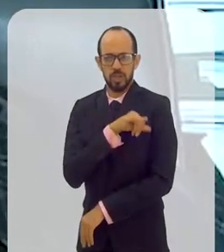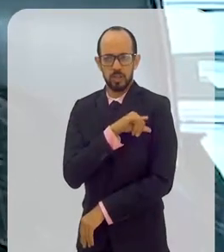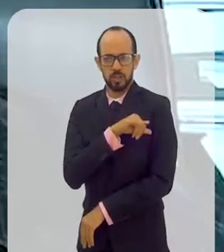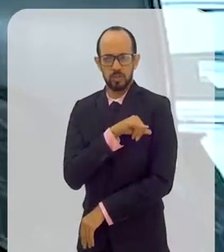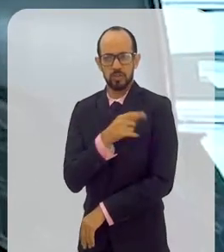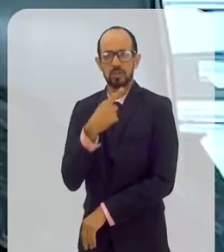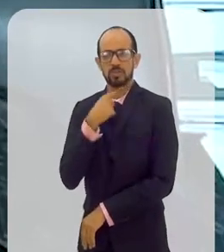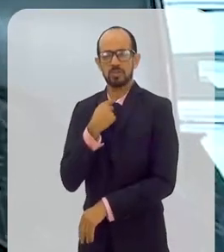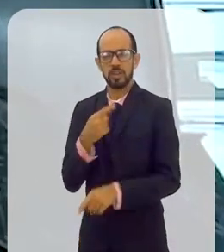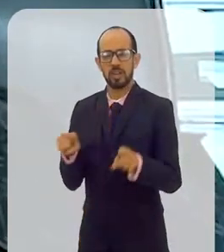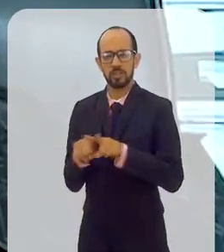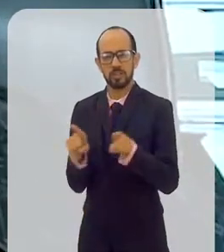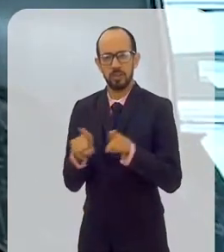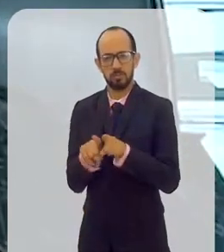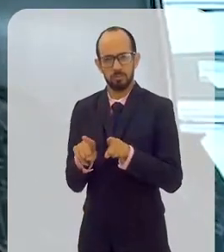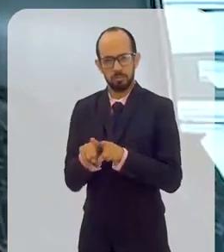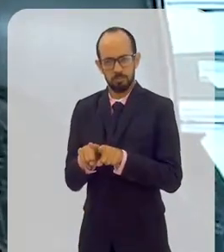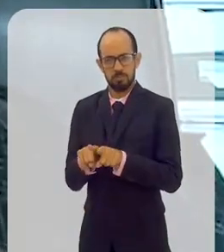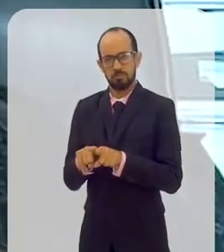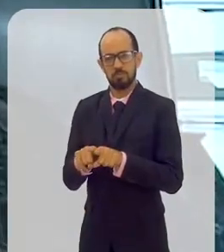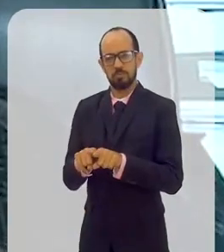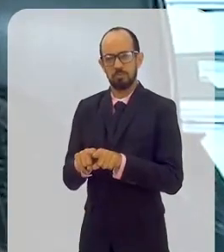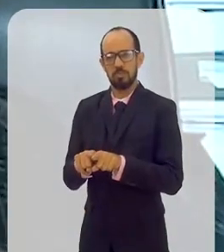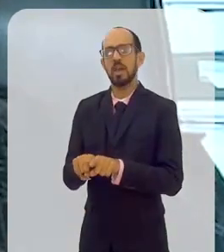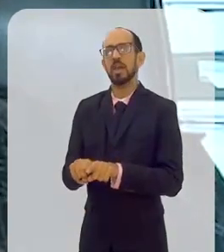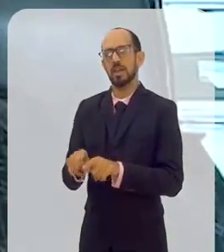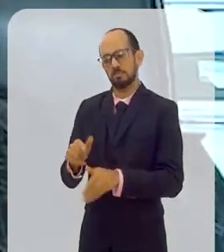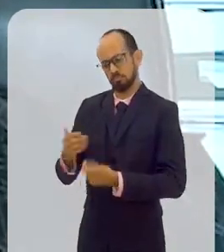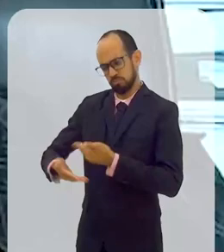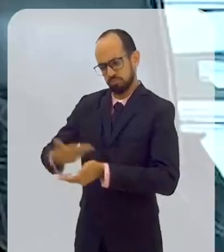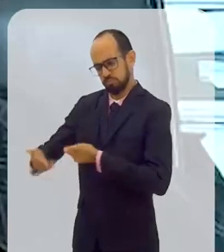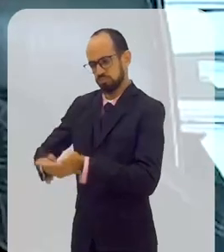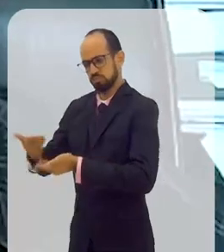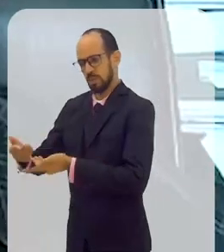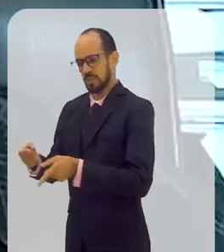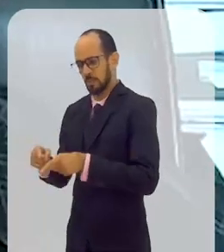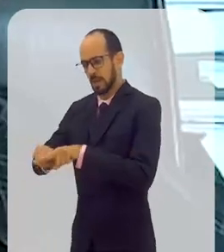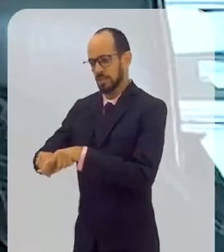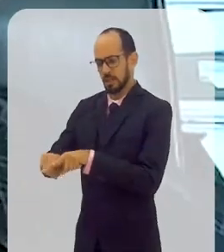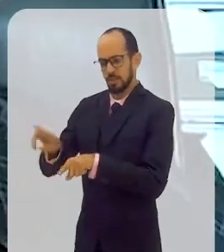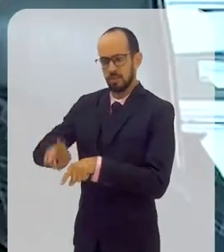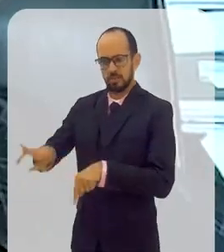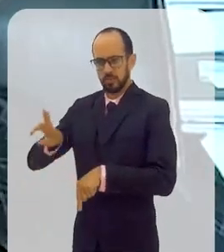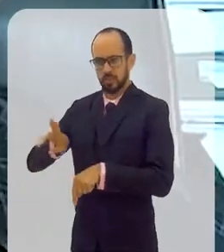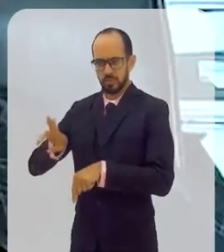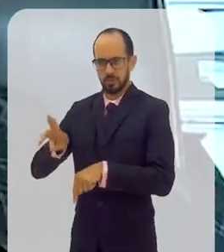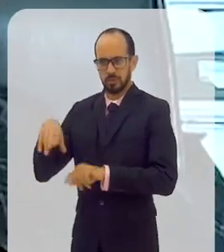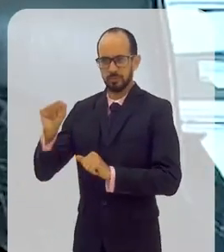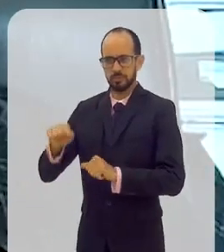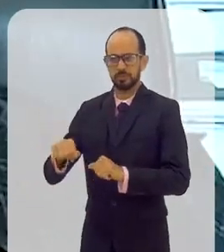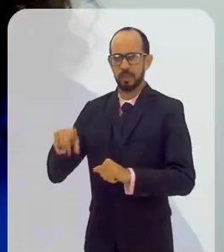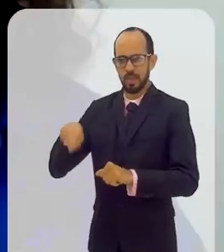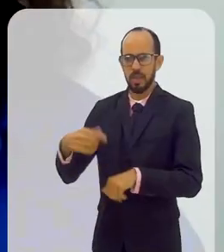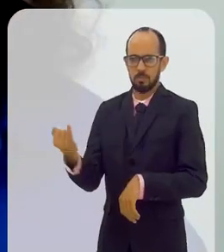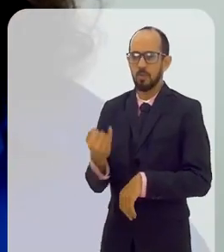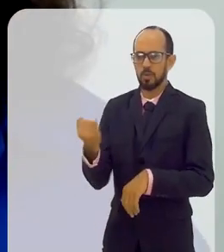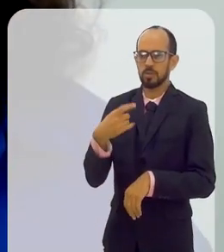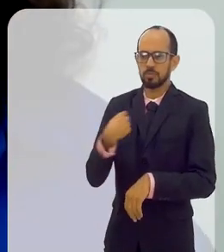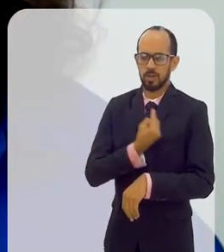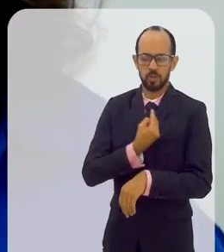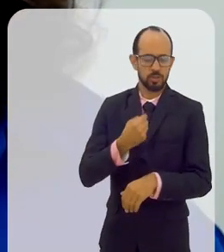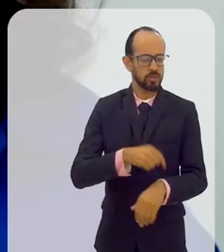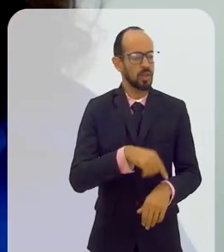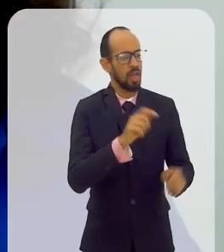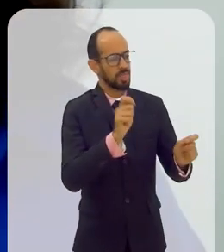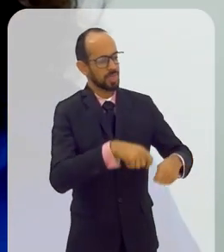desejar contar com as universidades, ou as universidades como um ponto importante para isso, é fundamental para a gente. O senhor pode contar